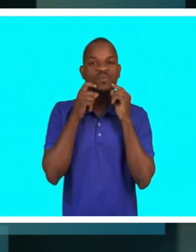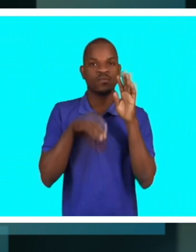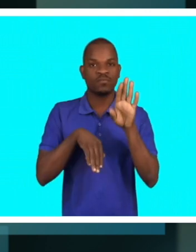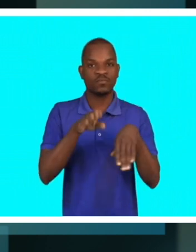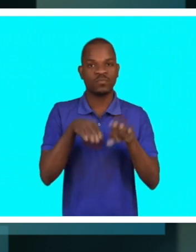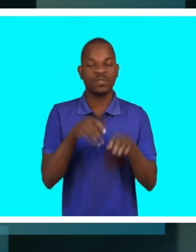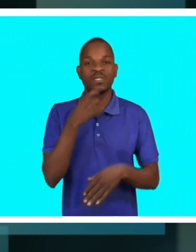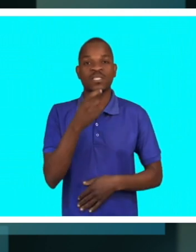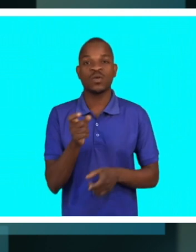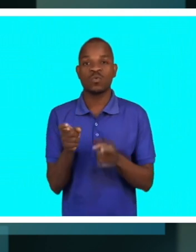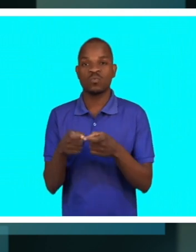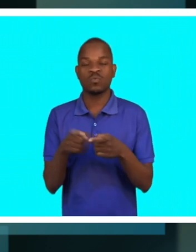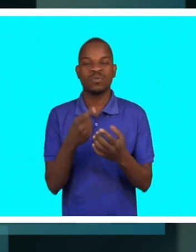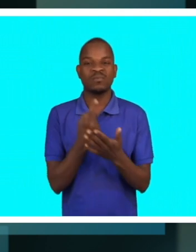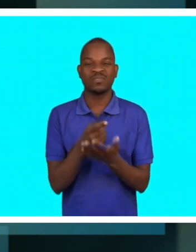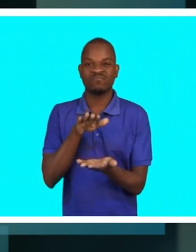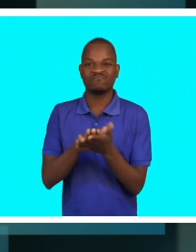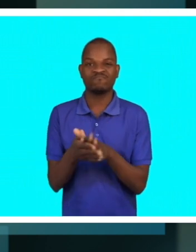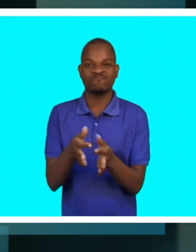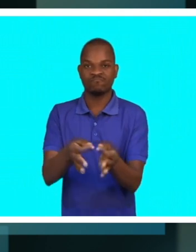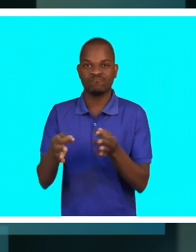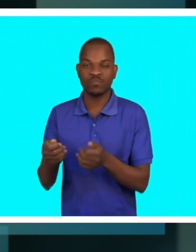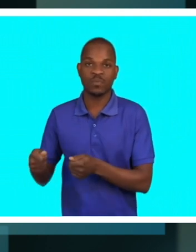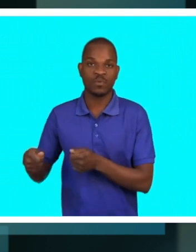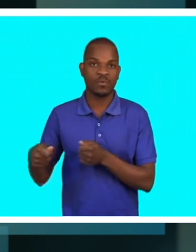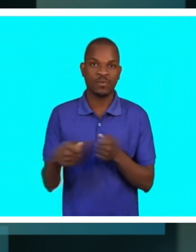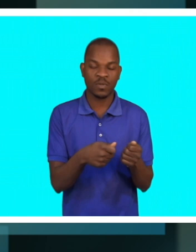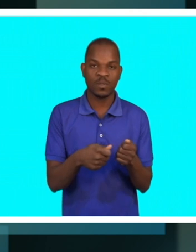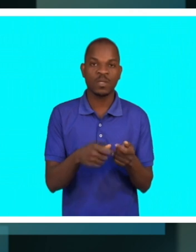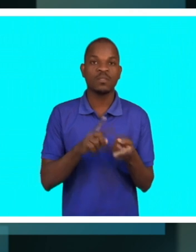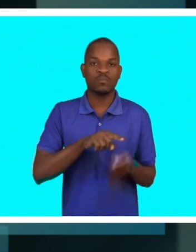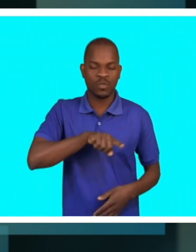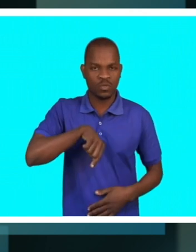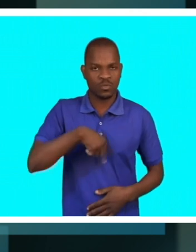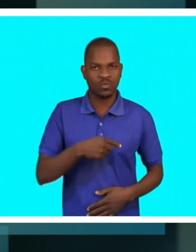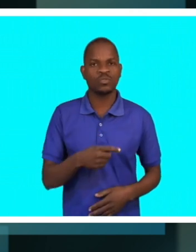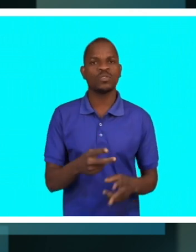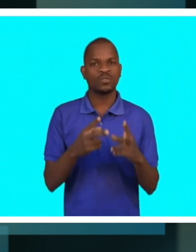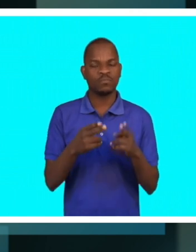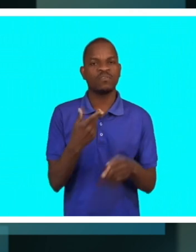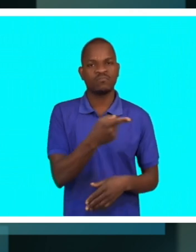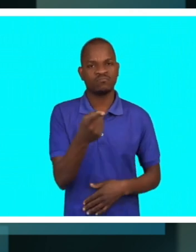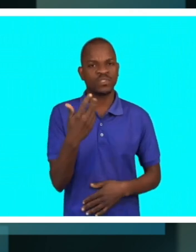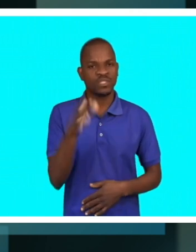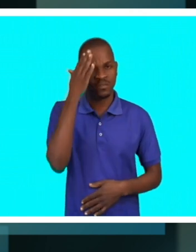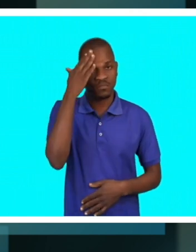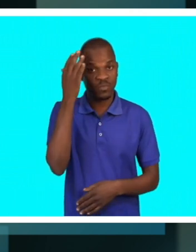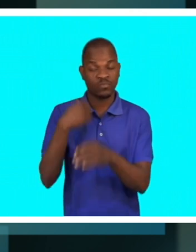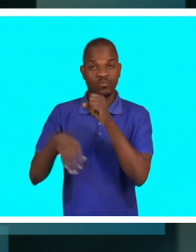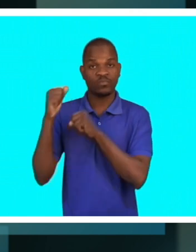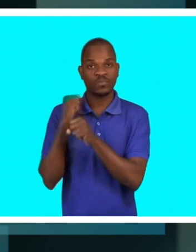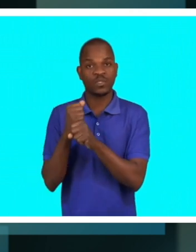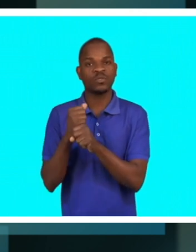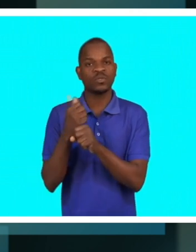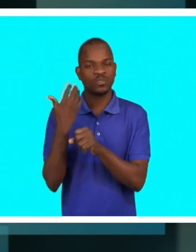Futebol que os clubes têm que estar preparados para licenciamento e nós, conforme o ano